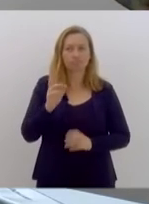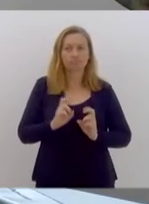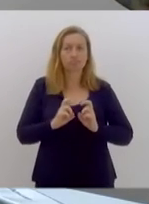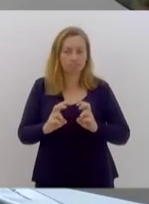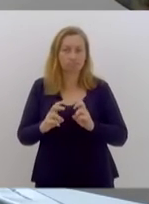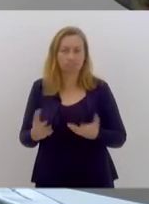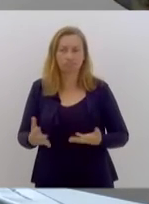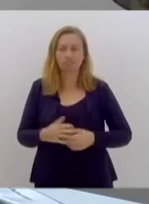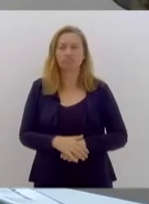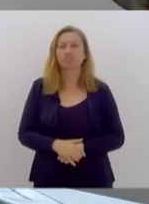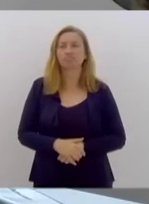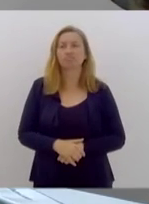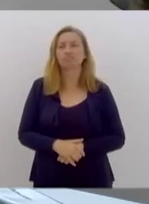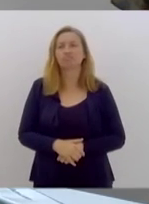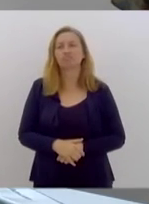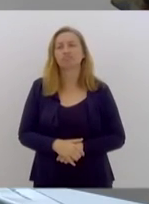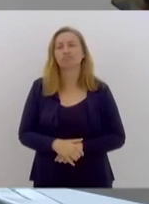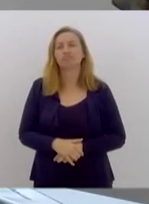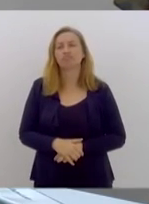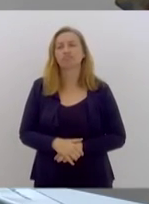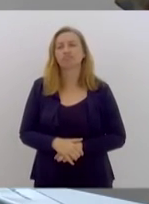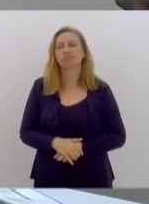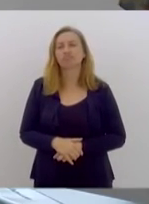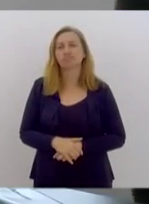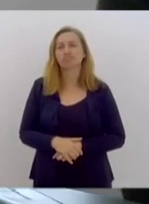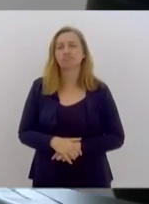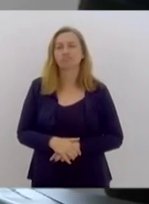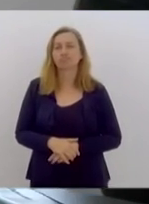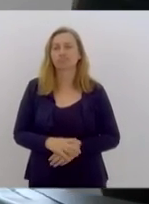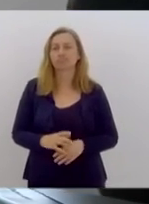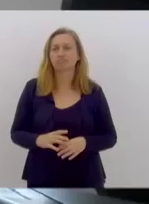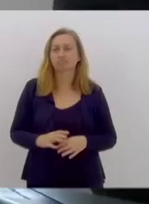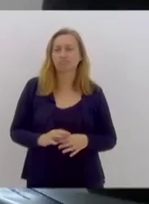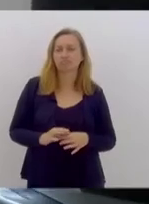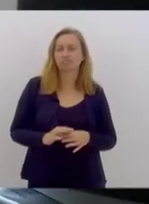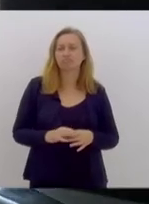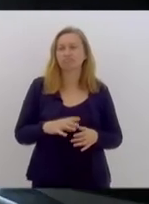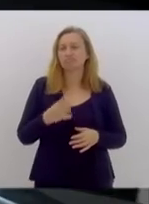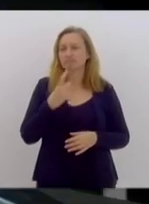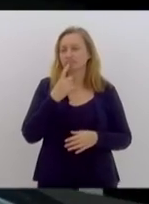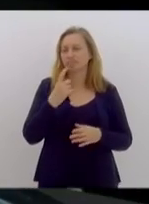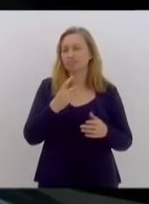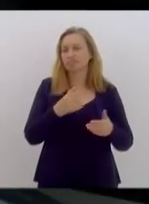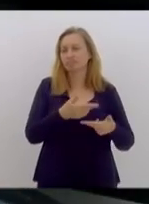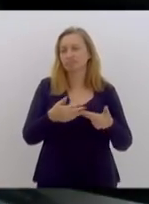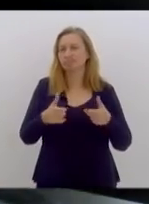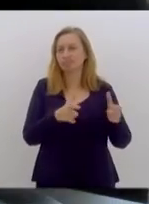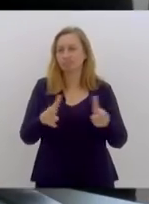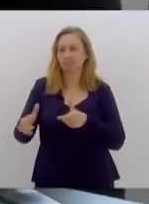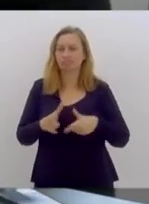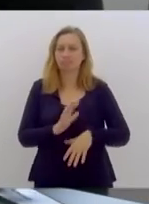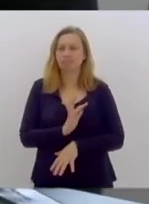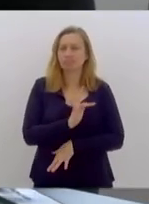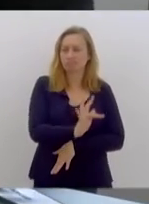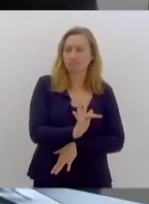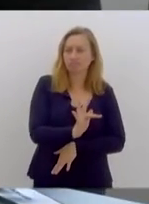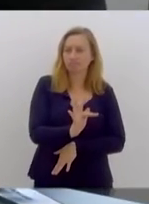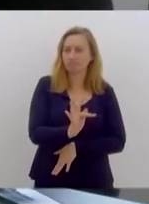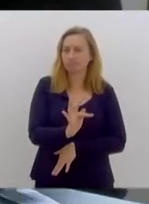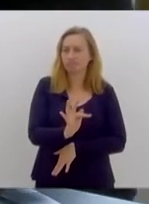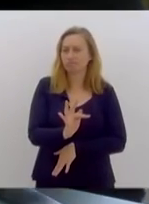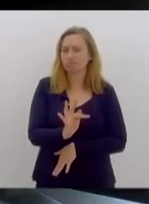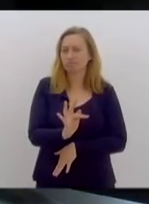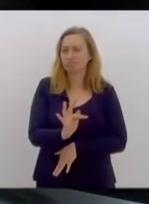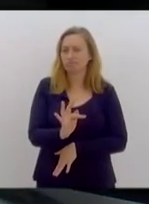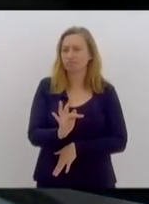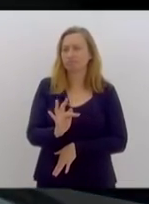quer mudar o mais popular e é o que corta as regiões mas populares do Estado de Janeiro seja Baixada Fluminense seja o subúrbios